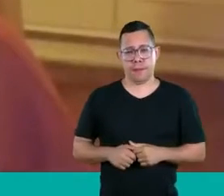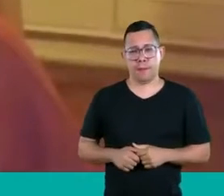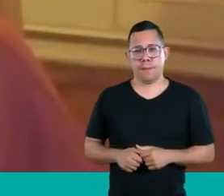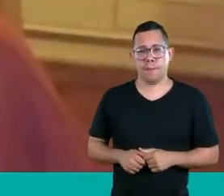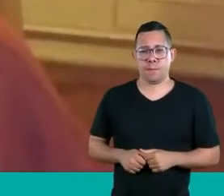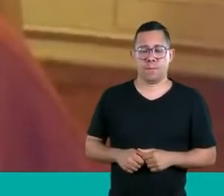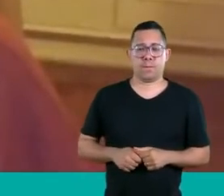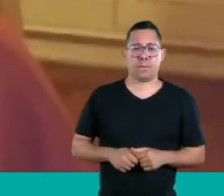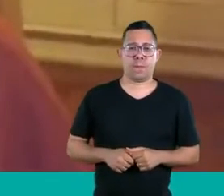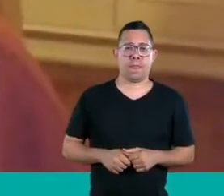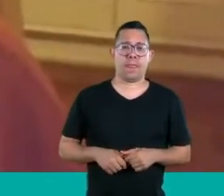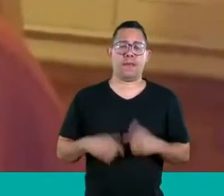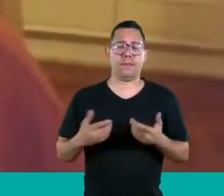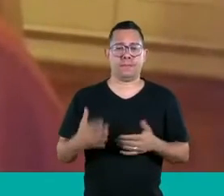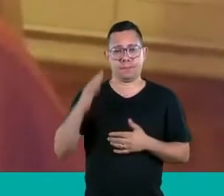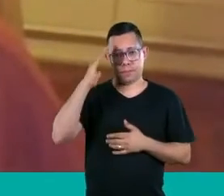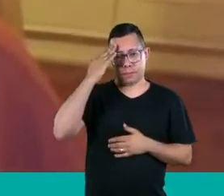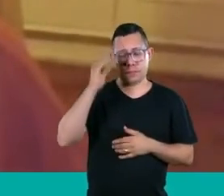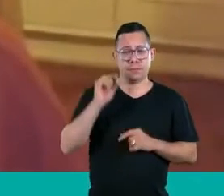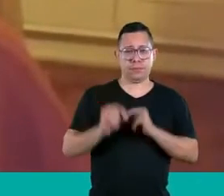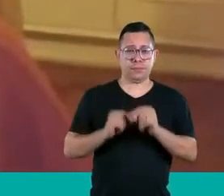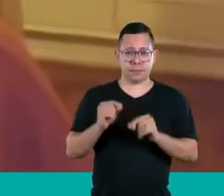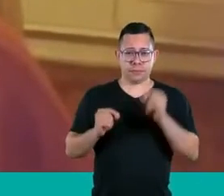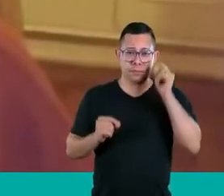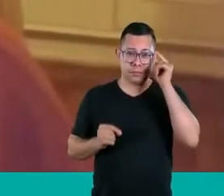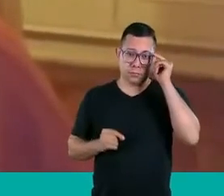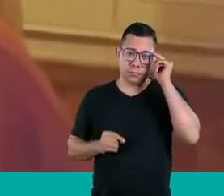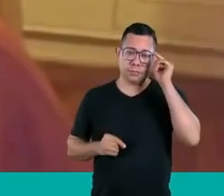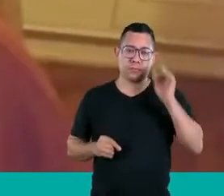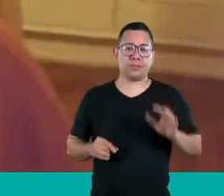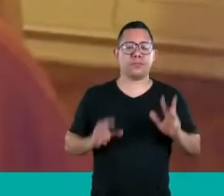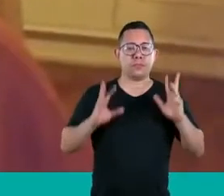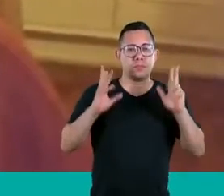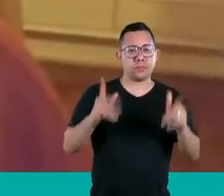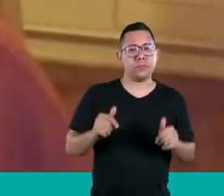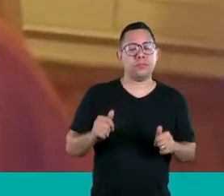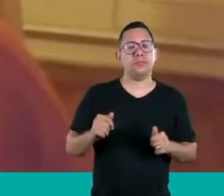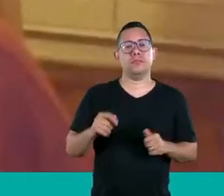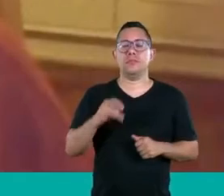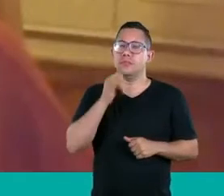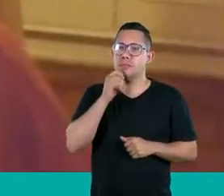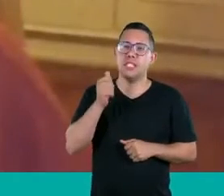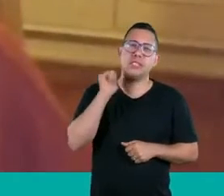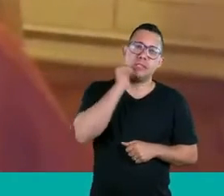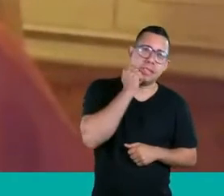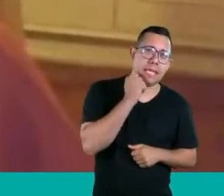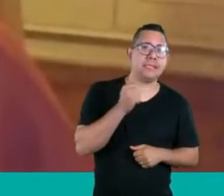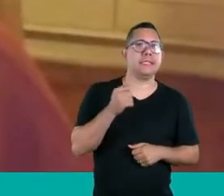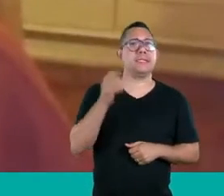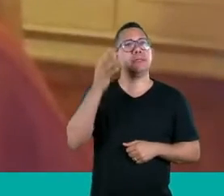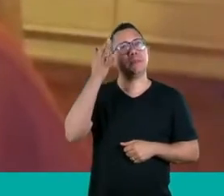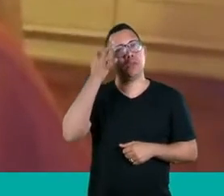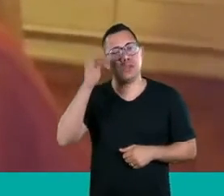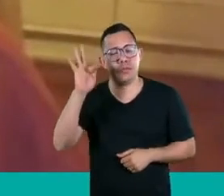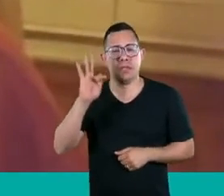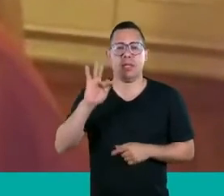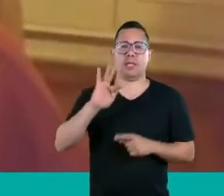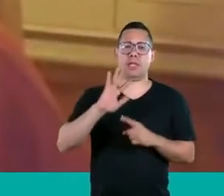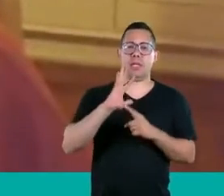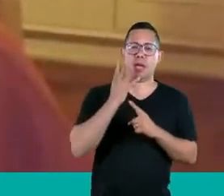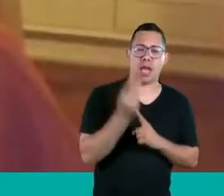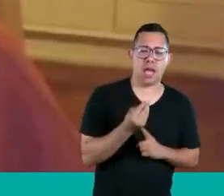mágico. Entende que os saberes não são hierárquicos. Ciência, filosofia,